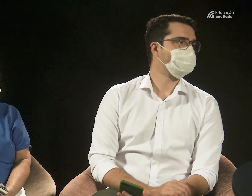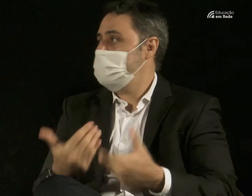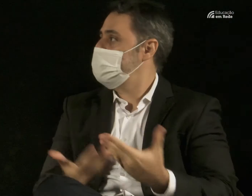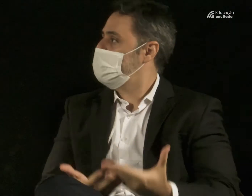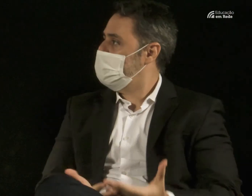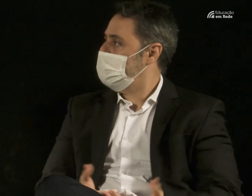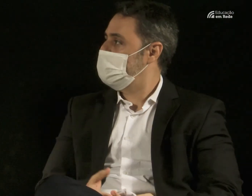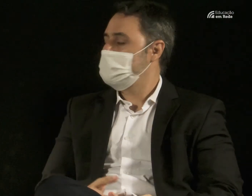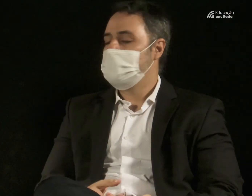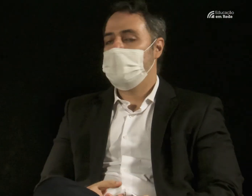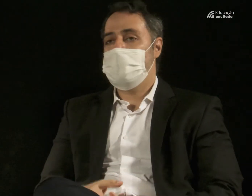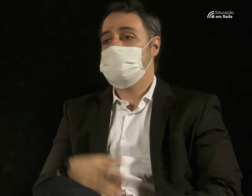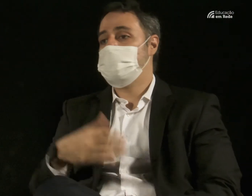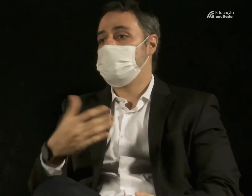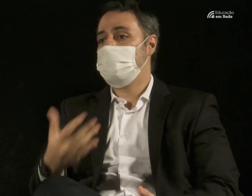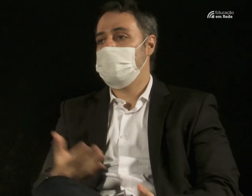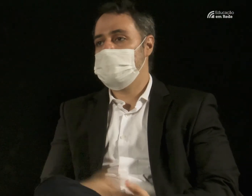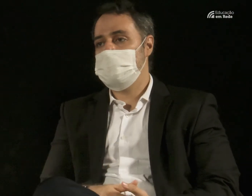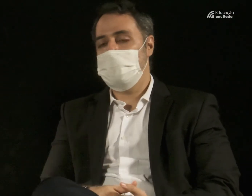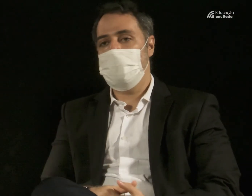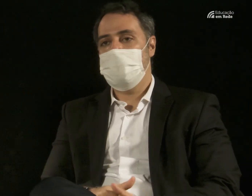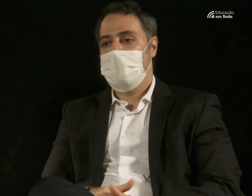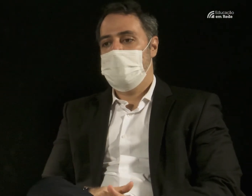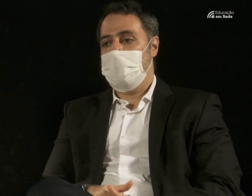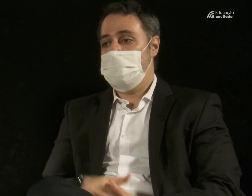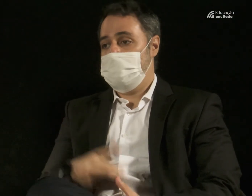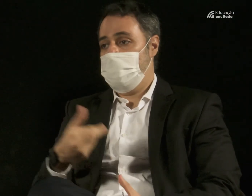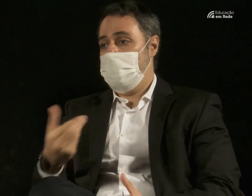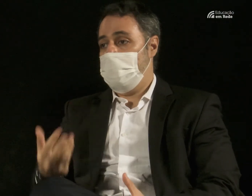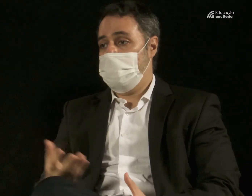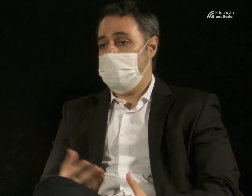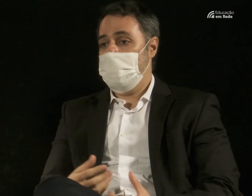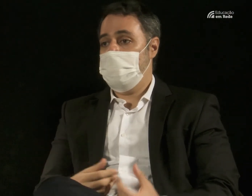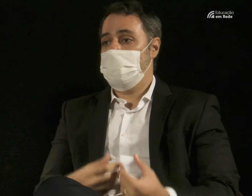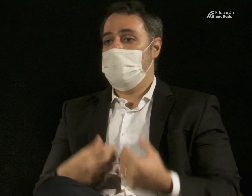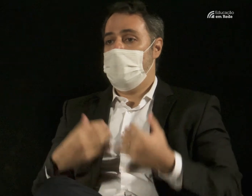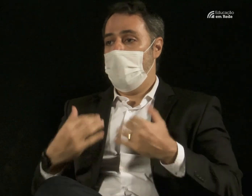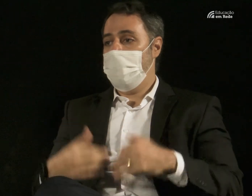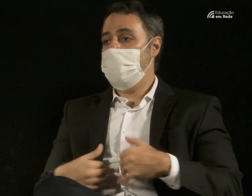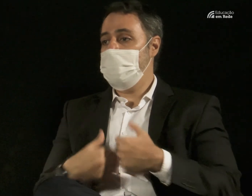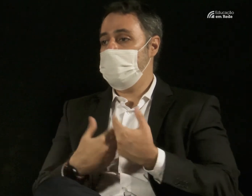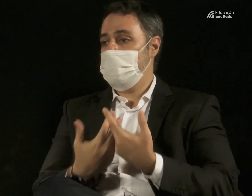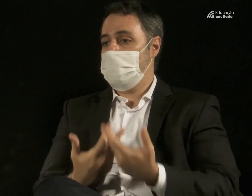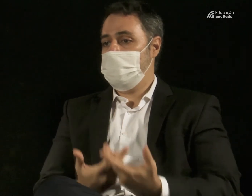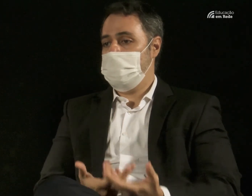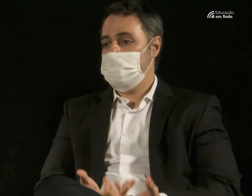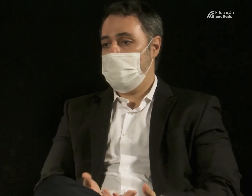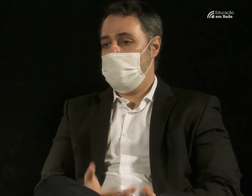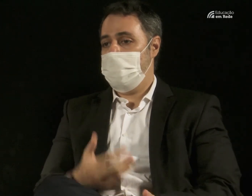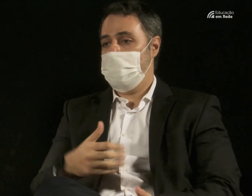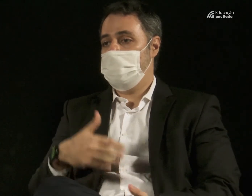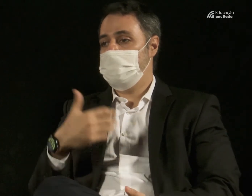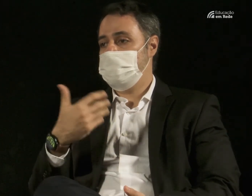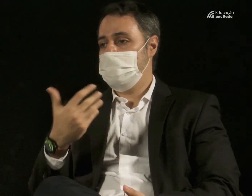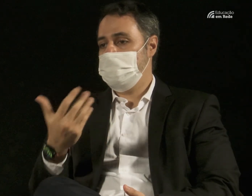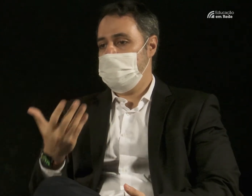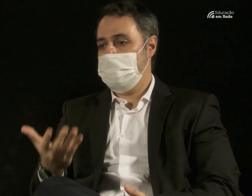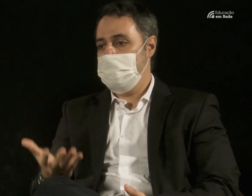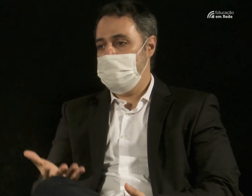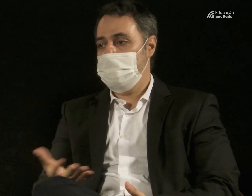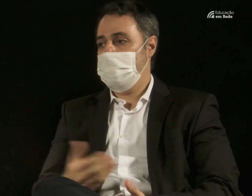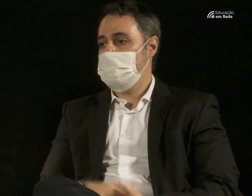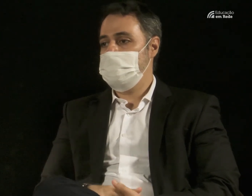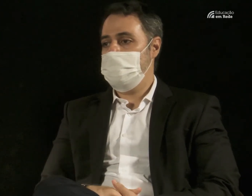crime clandestino, às escuras. Então, uma mudança de comportamento, ouvir o que uma jovem,